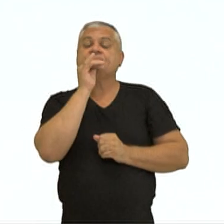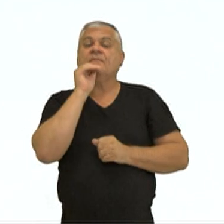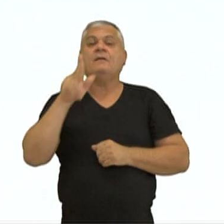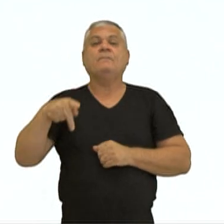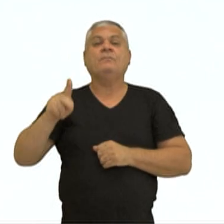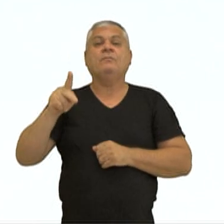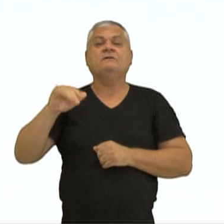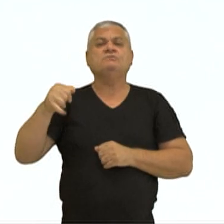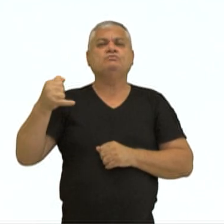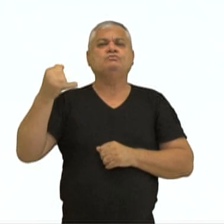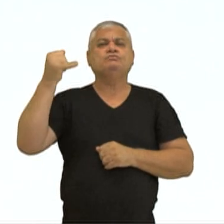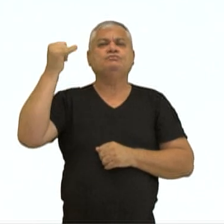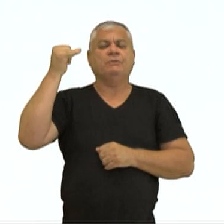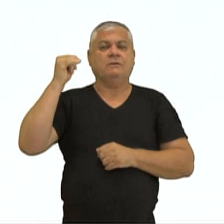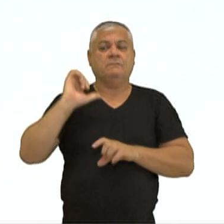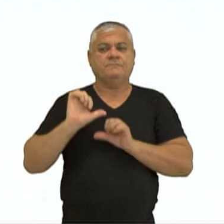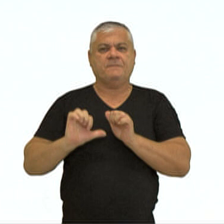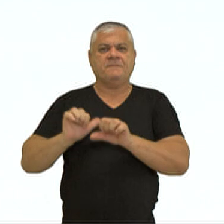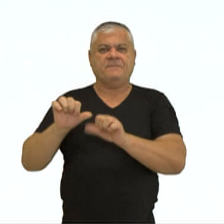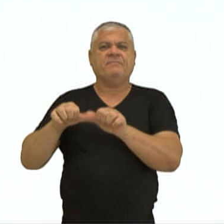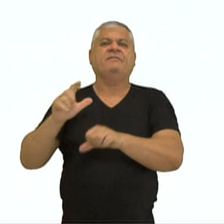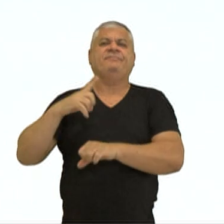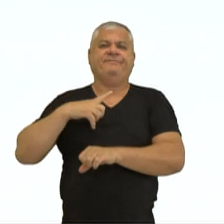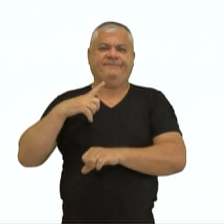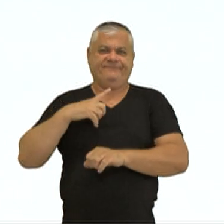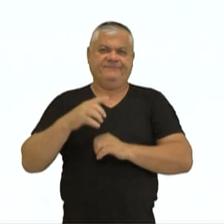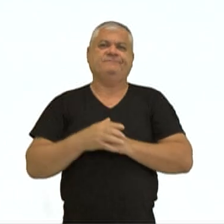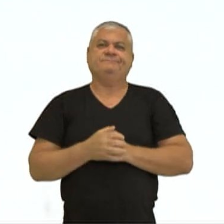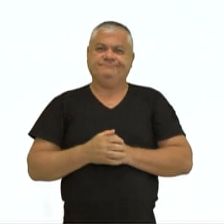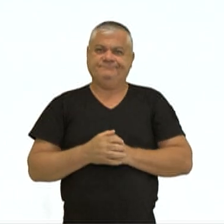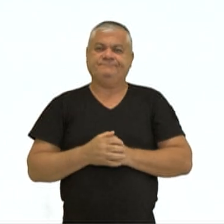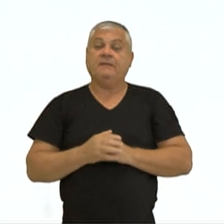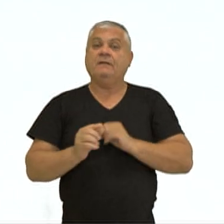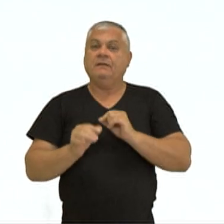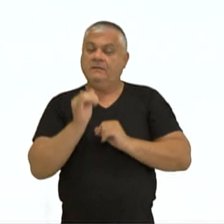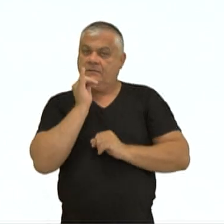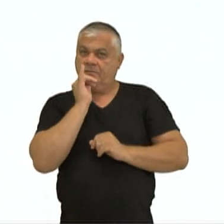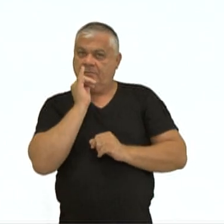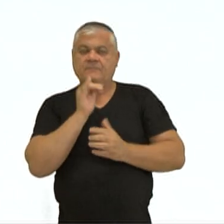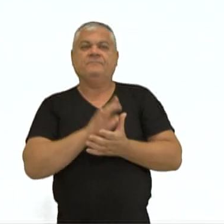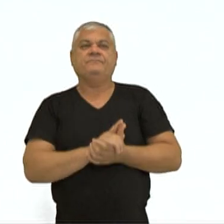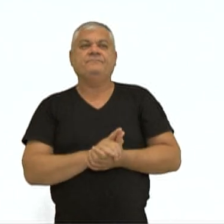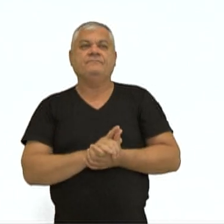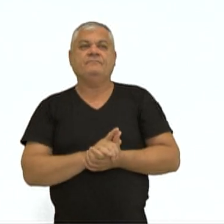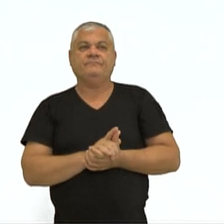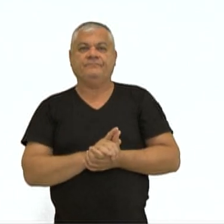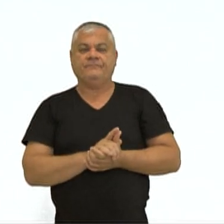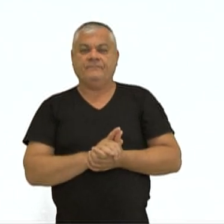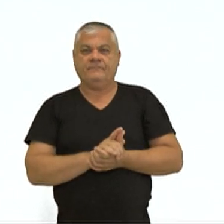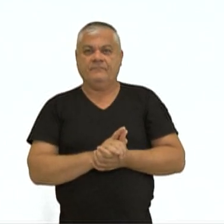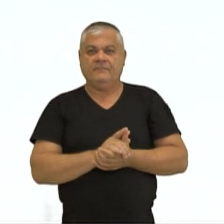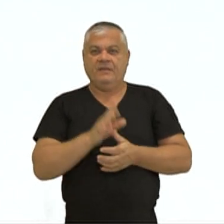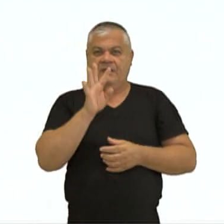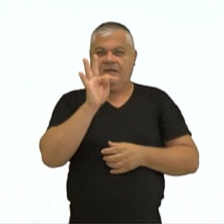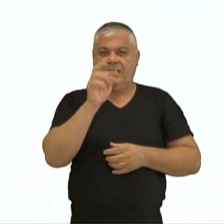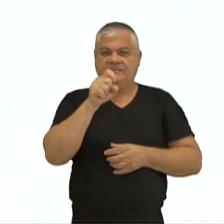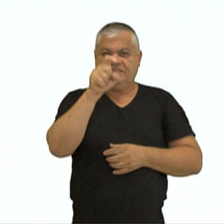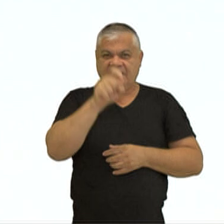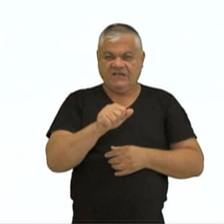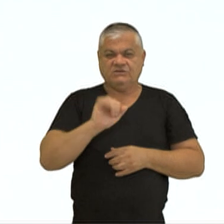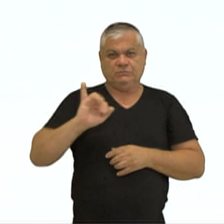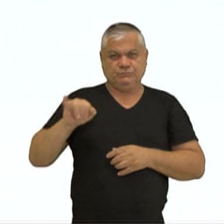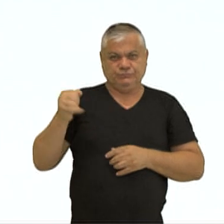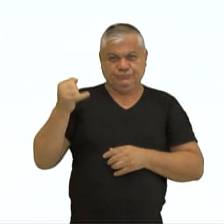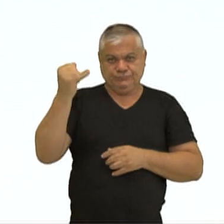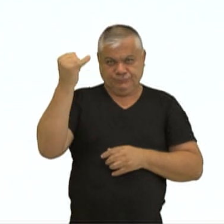da poupança, houve alteração nos últimos anos, que é o seguinte, por exemplo, ó, a taxa de rentabilidade, a partir de